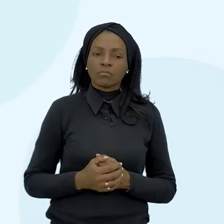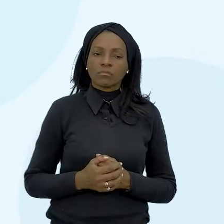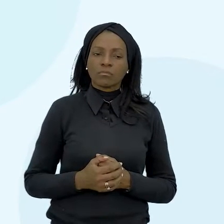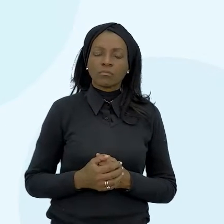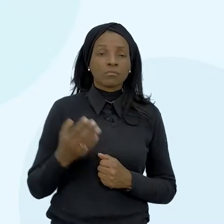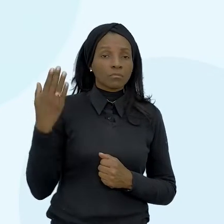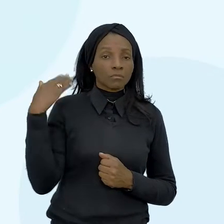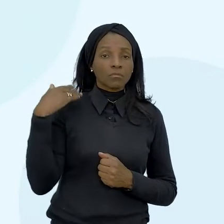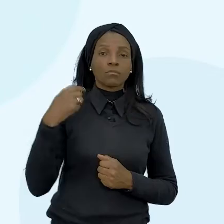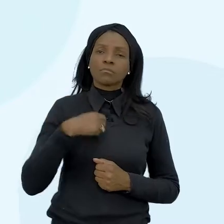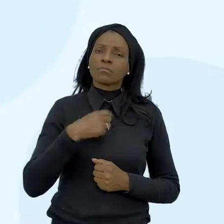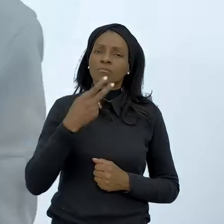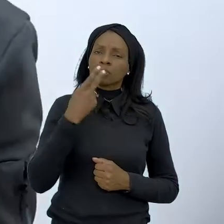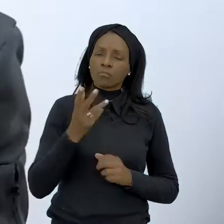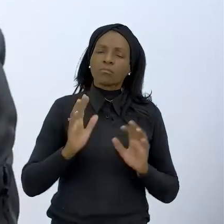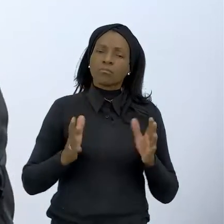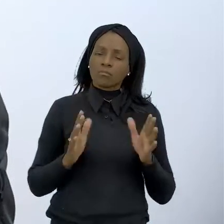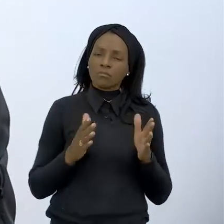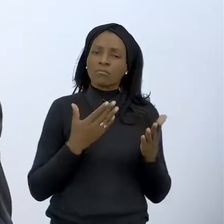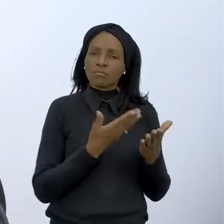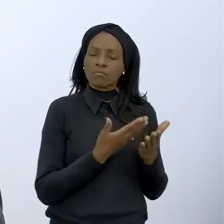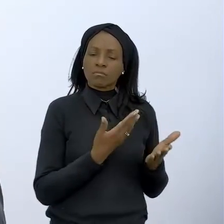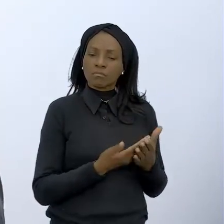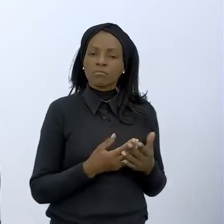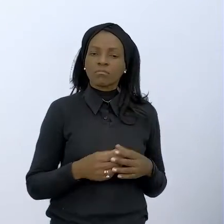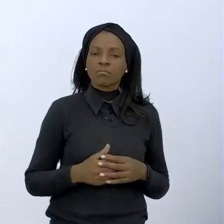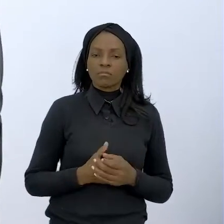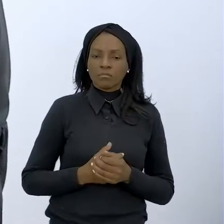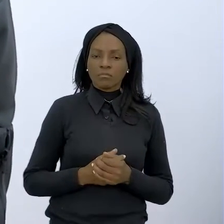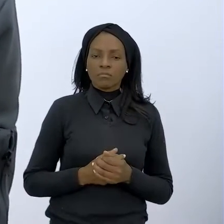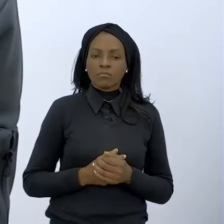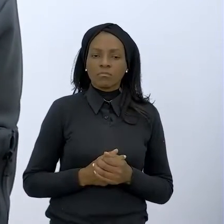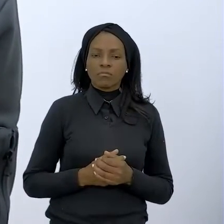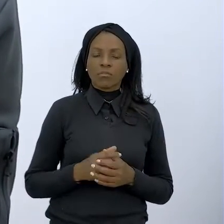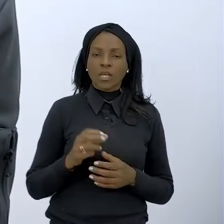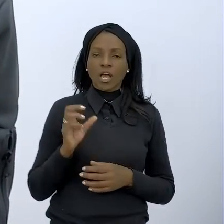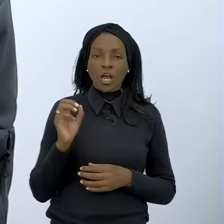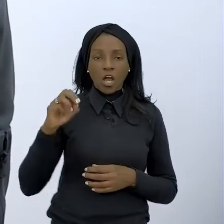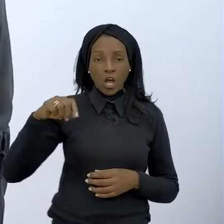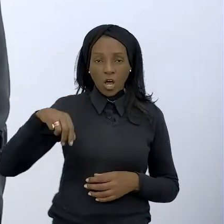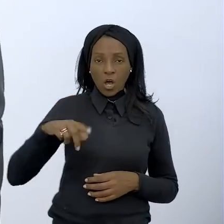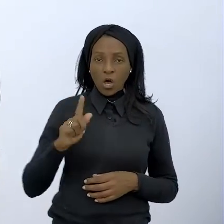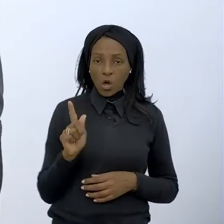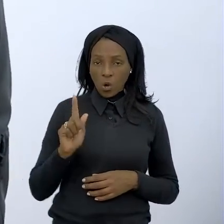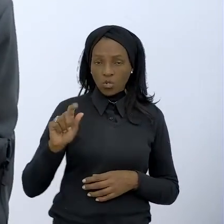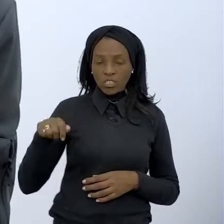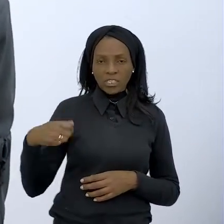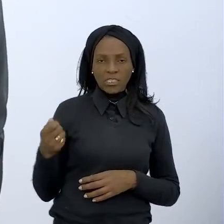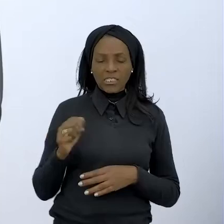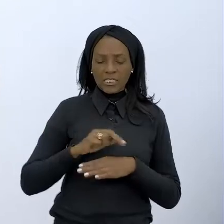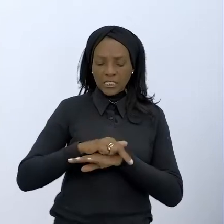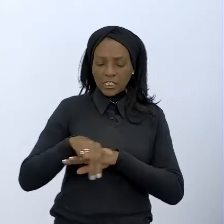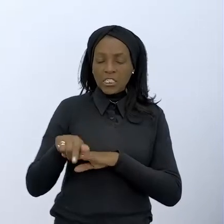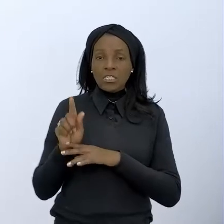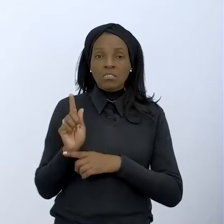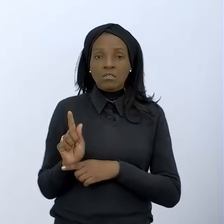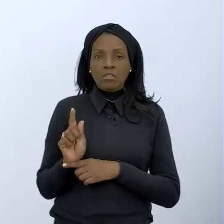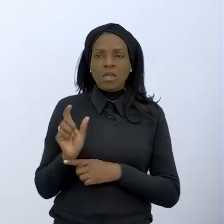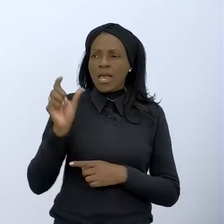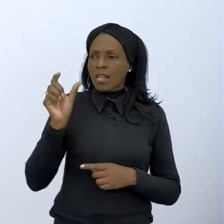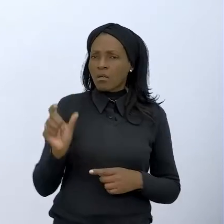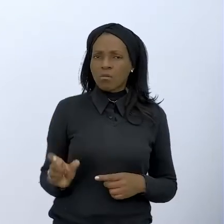tinha comentado em aulas passadas. As ONGs, elas são um exemplo muito